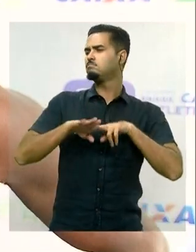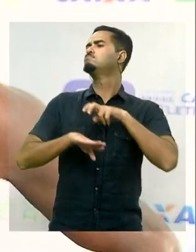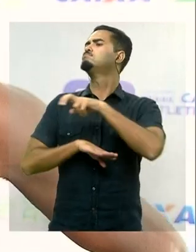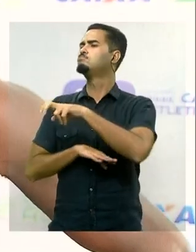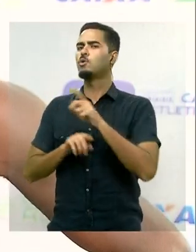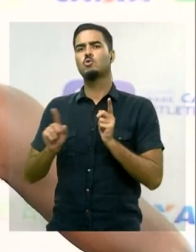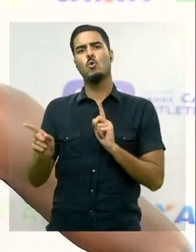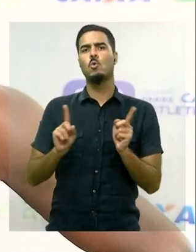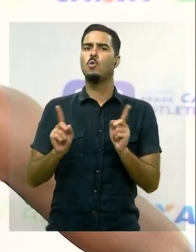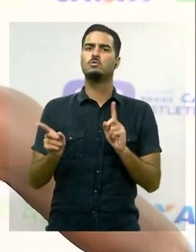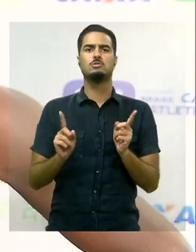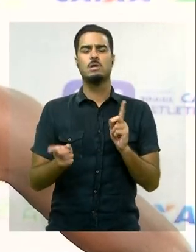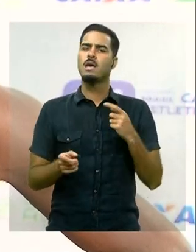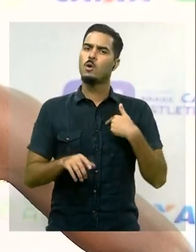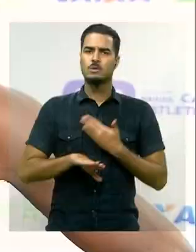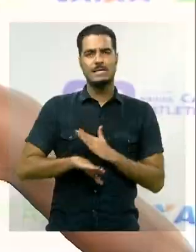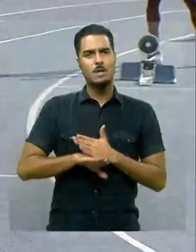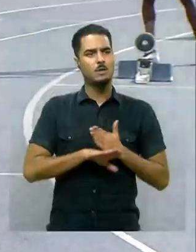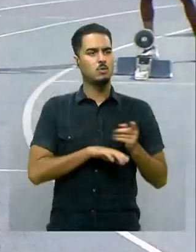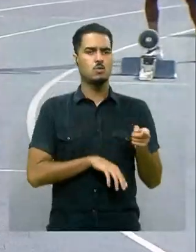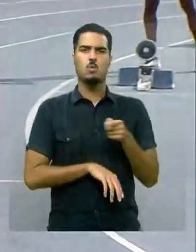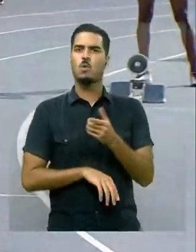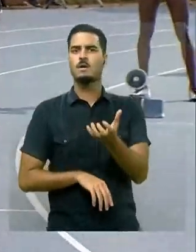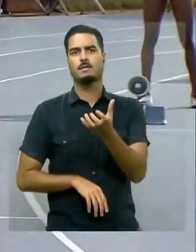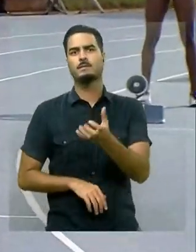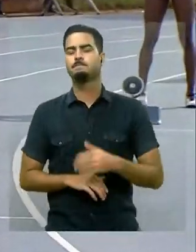treinando com a marca para as duas provas.